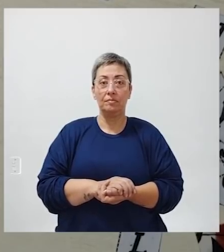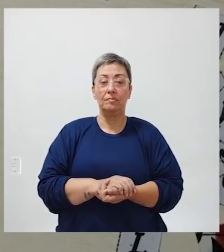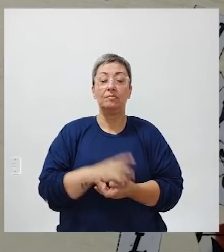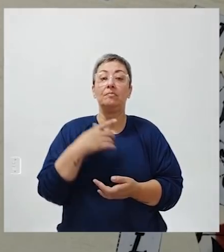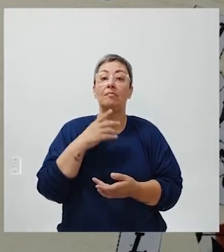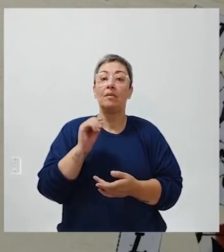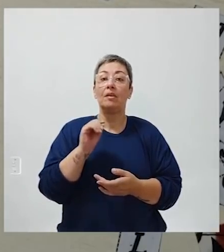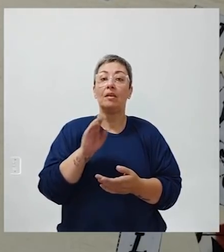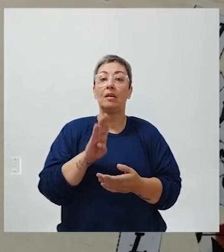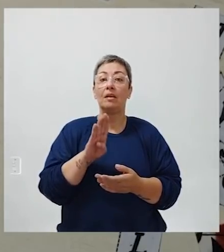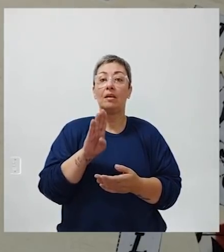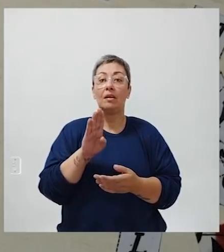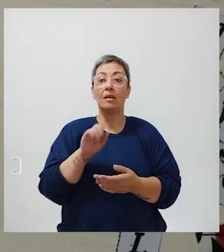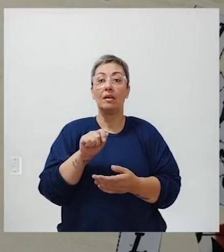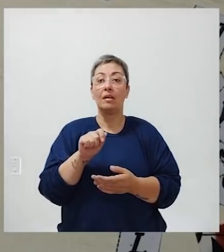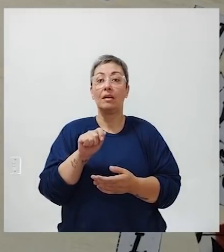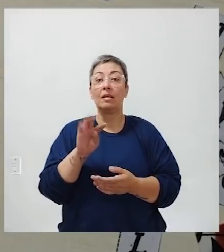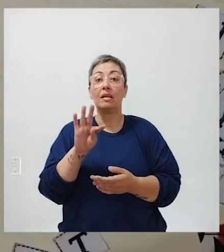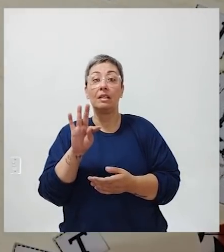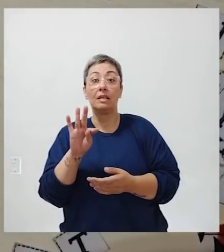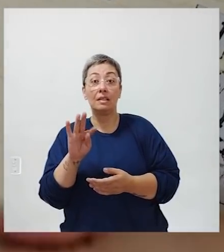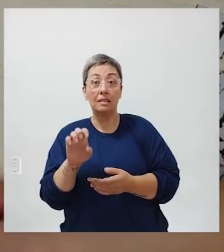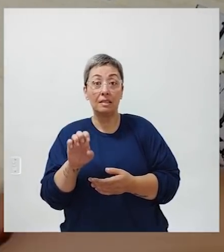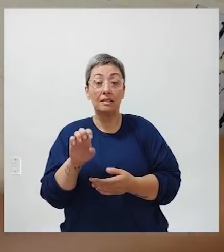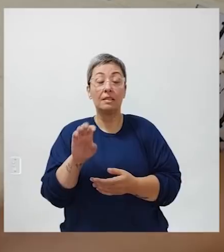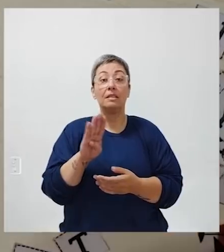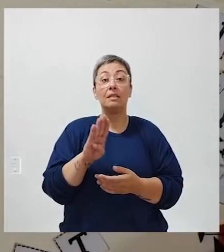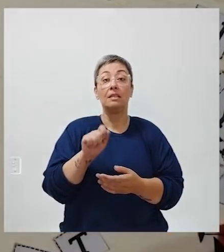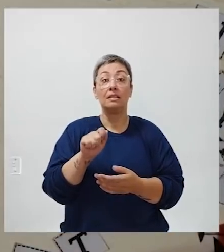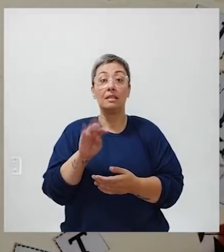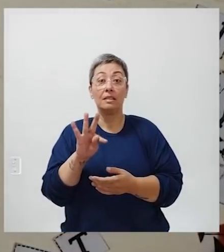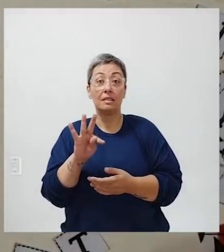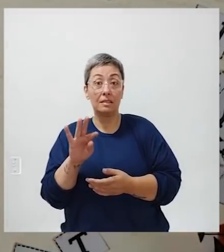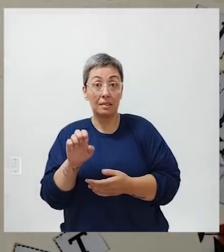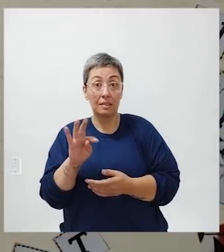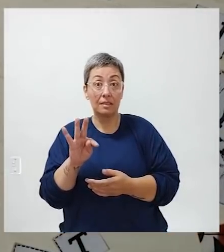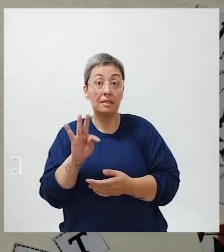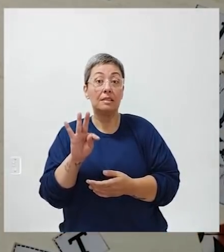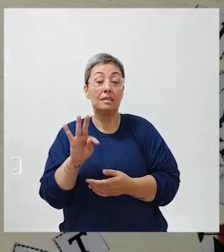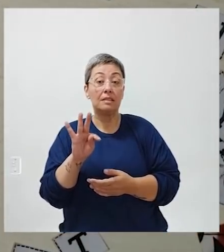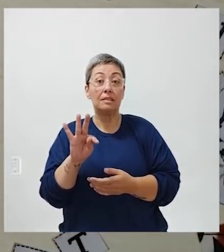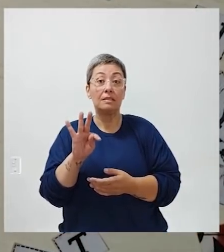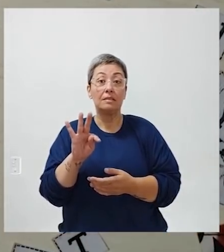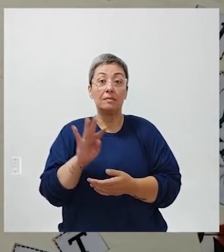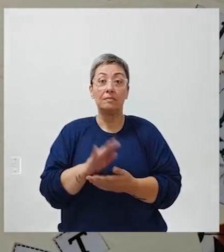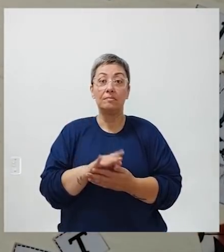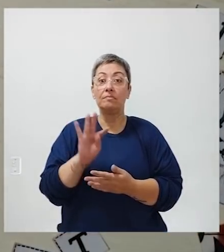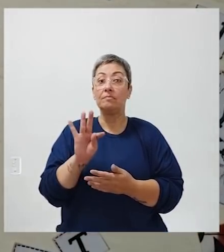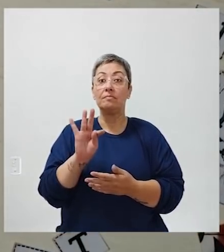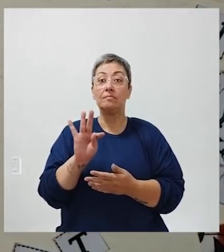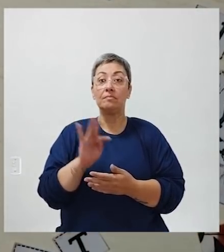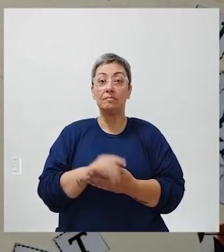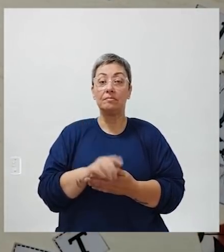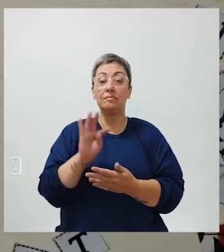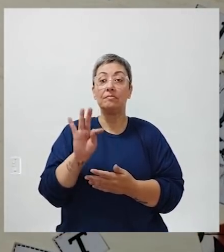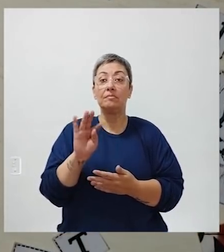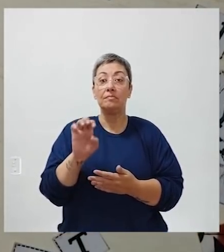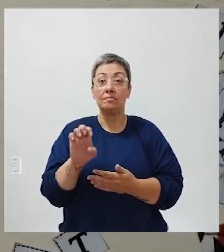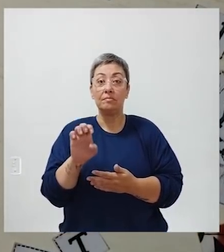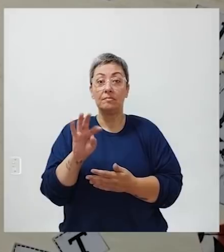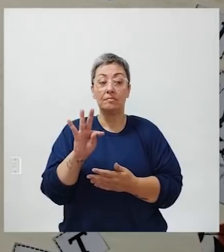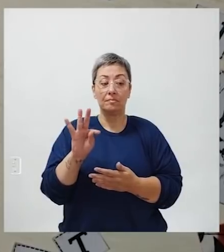Pra ficar soco ba. T, pra ficar soco bat, t, t, t, bat,